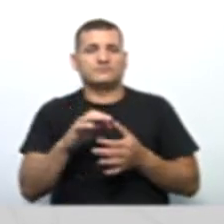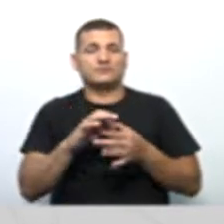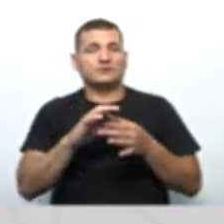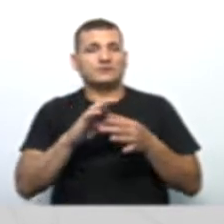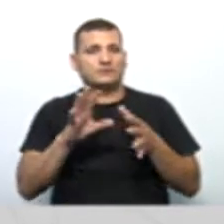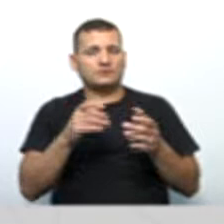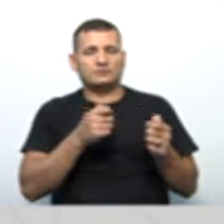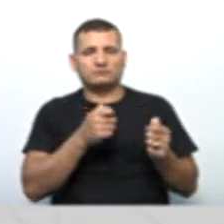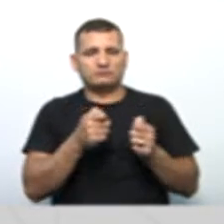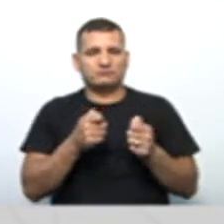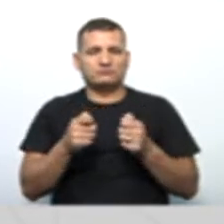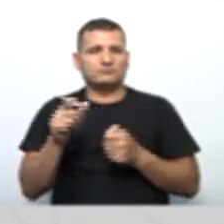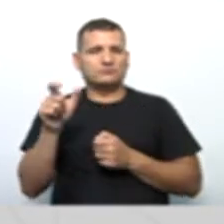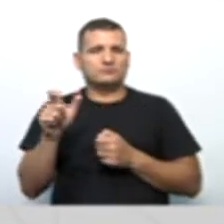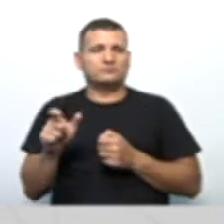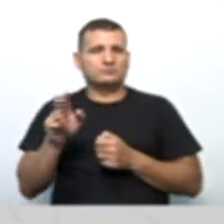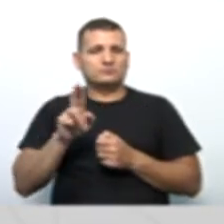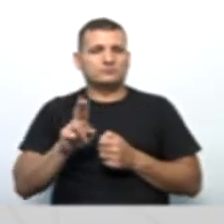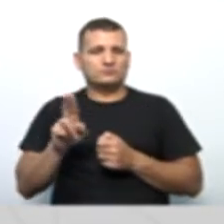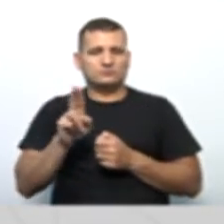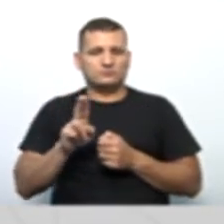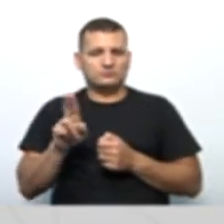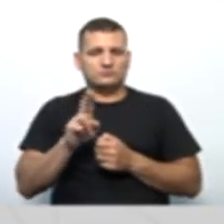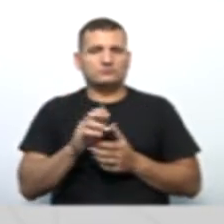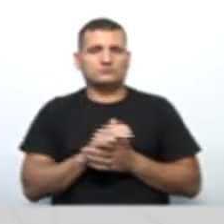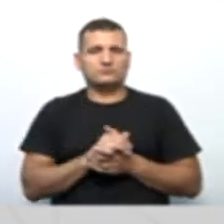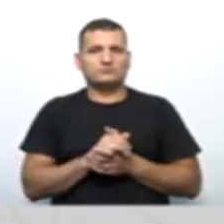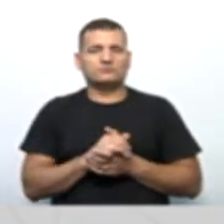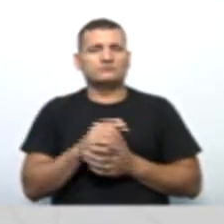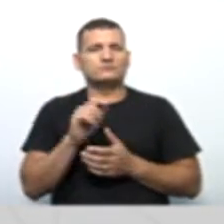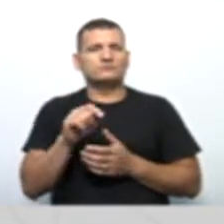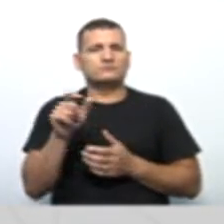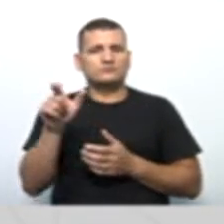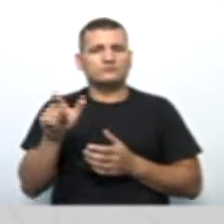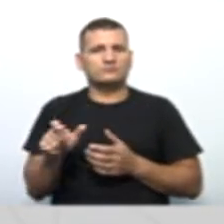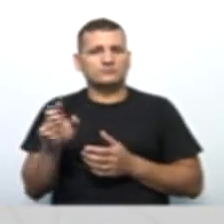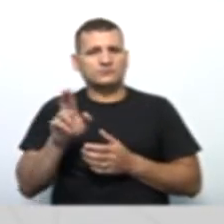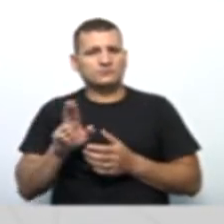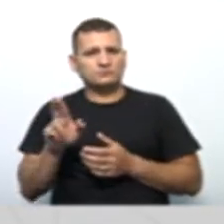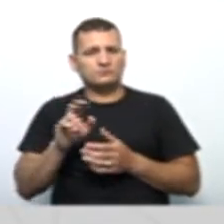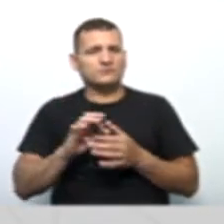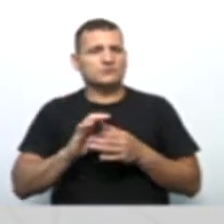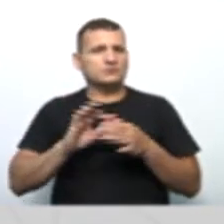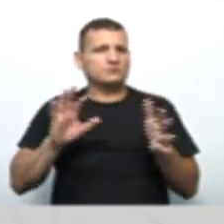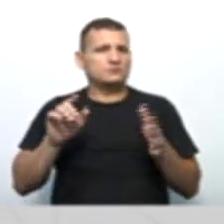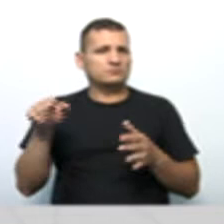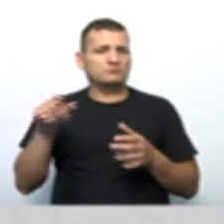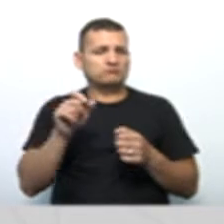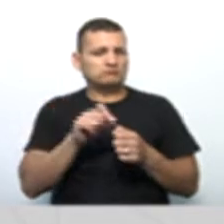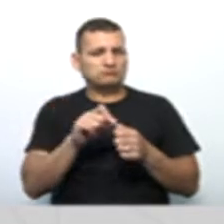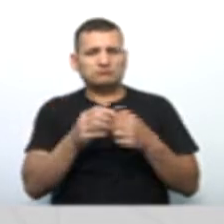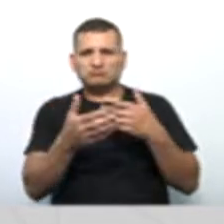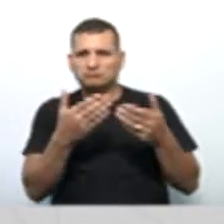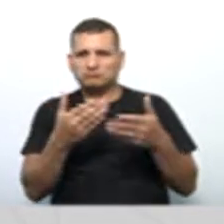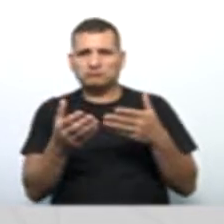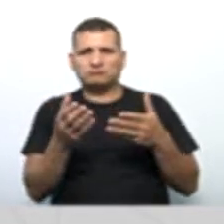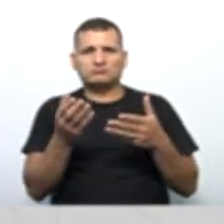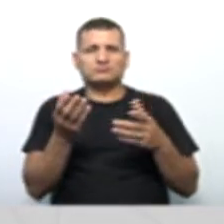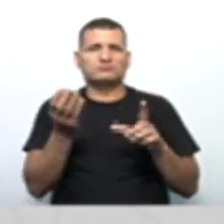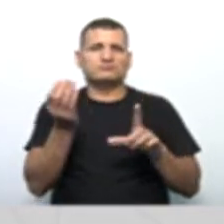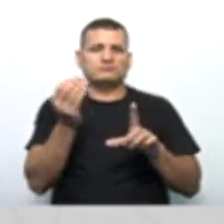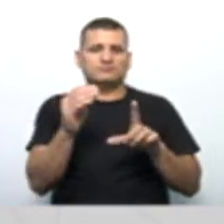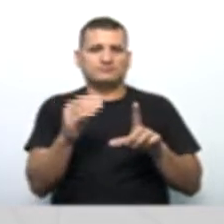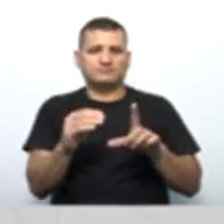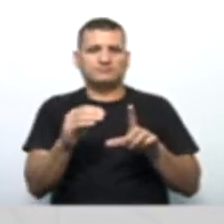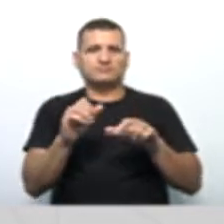então essa é a única preocupação de que possa de passar para o usuário a liberdade de fazer o que ele quiser no seu site dentro do